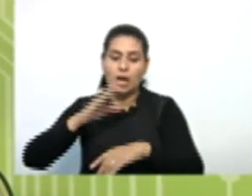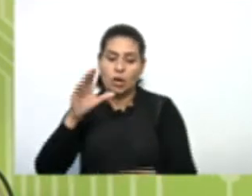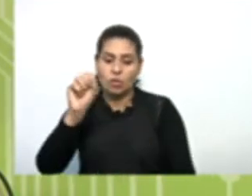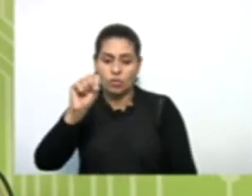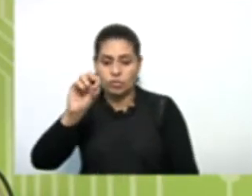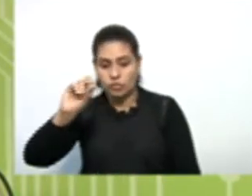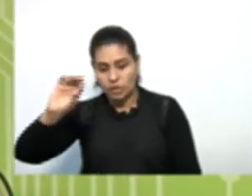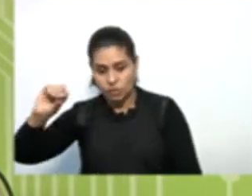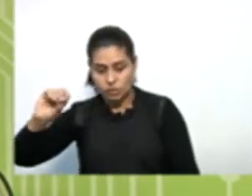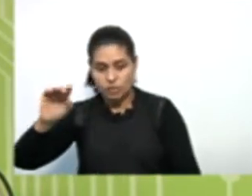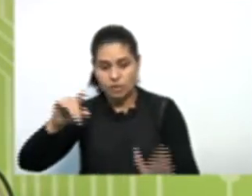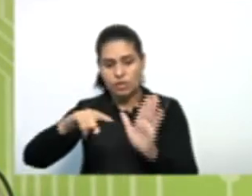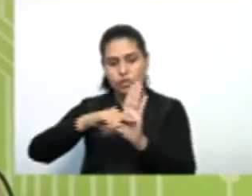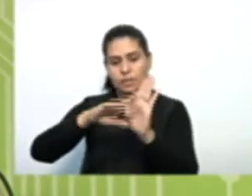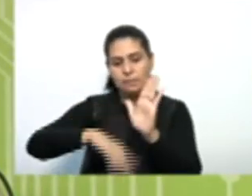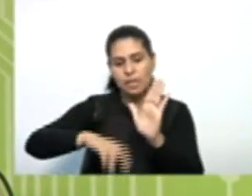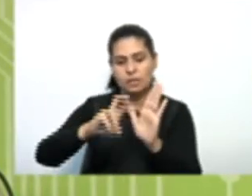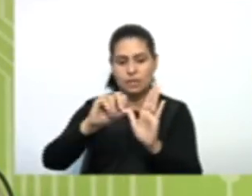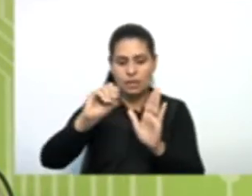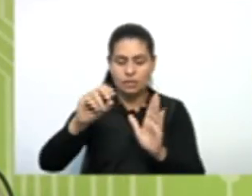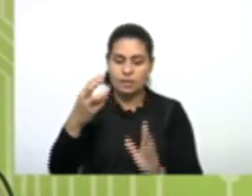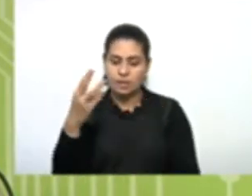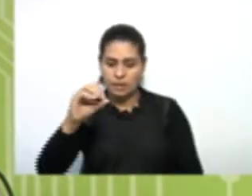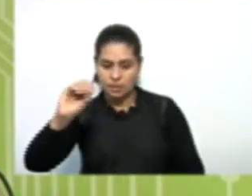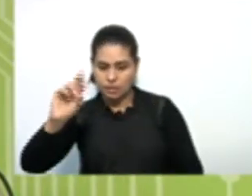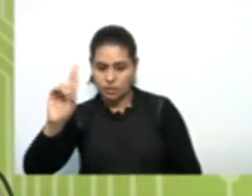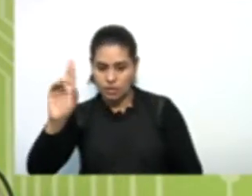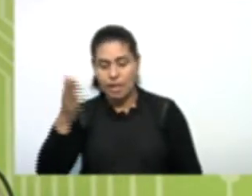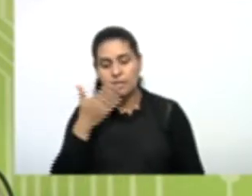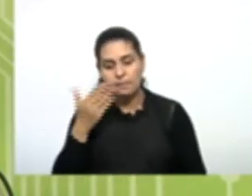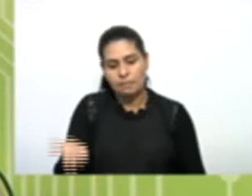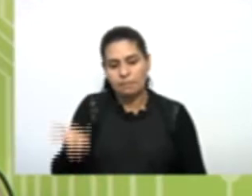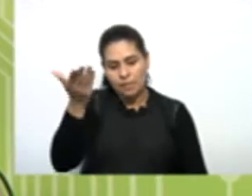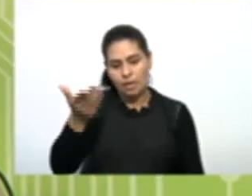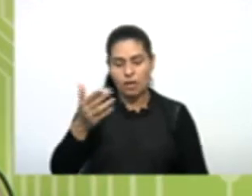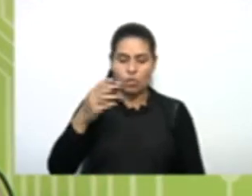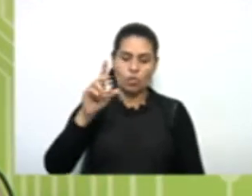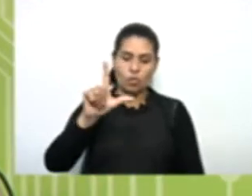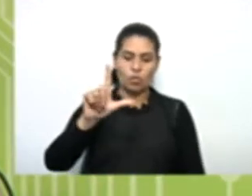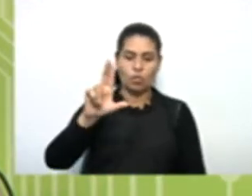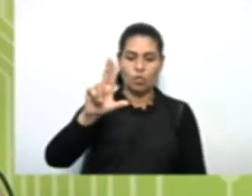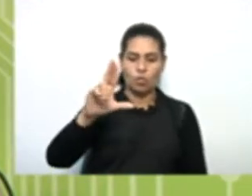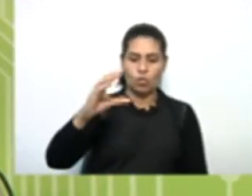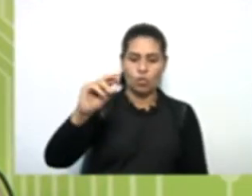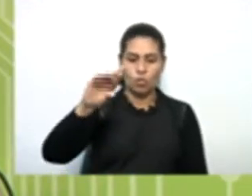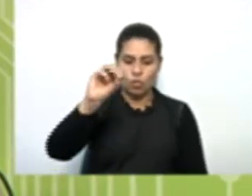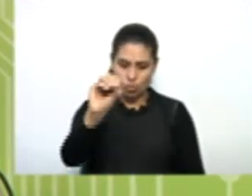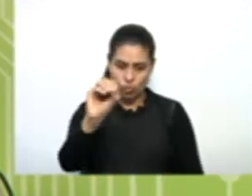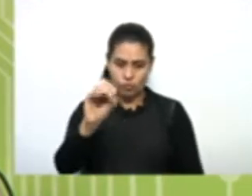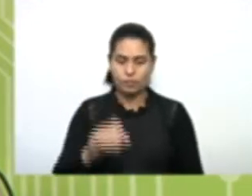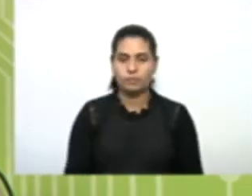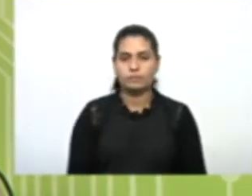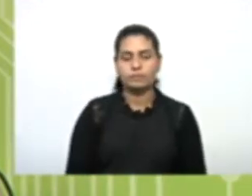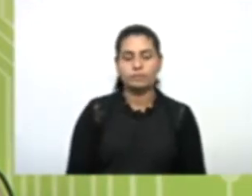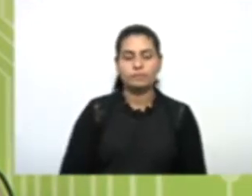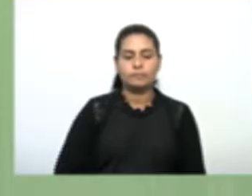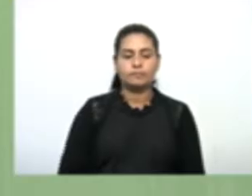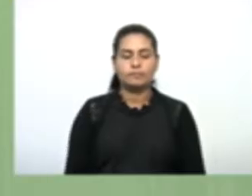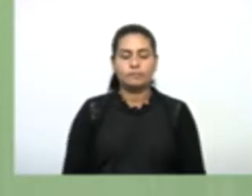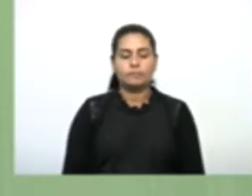800 menos 500 e esses R$300 que eu encontro da minha cálculo vai ser o meu lucro.